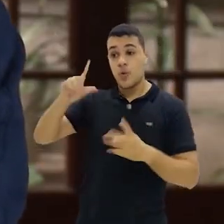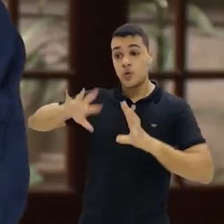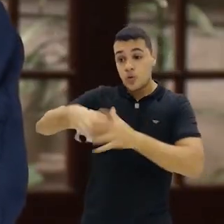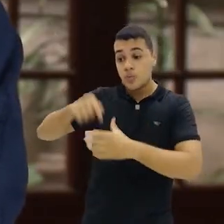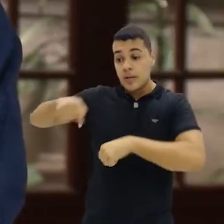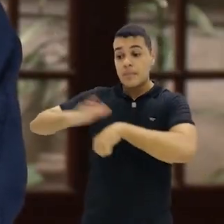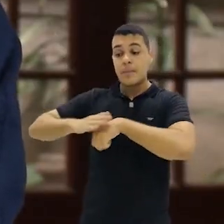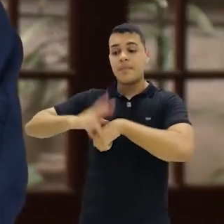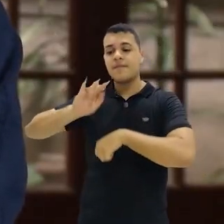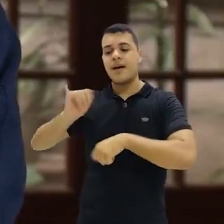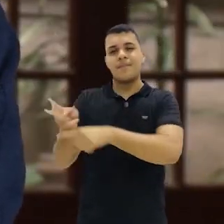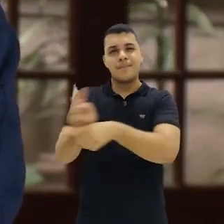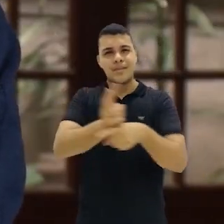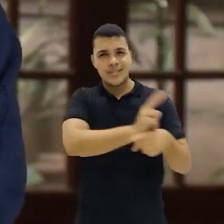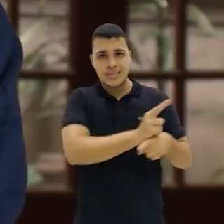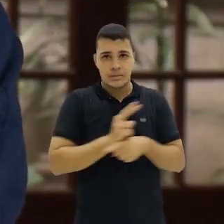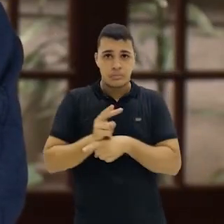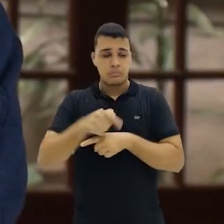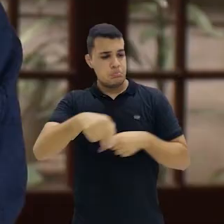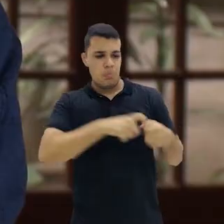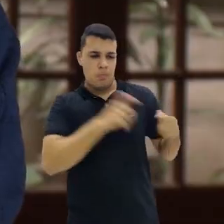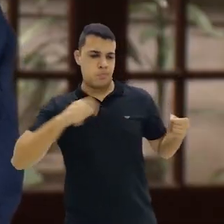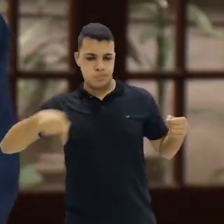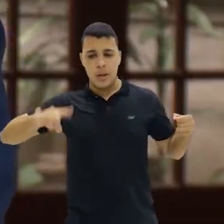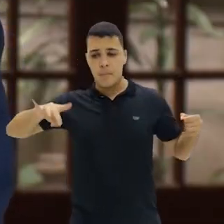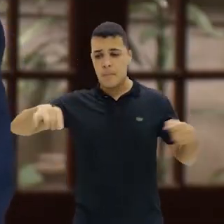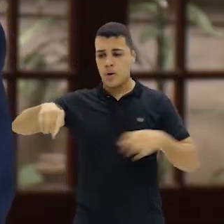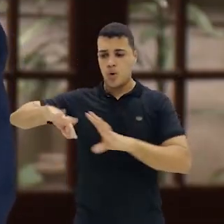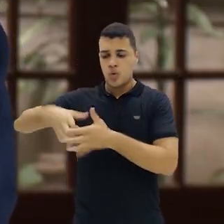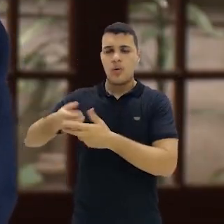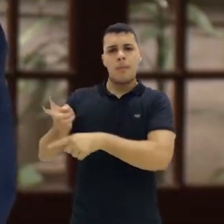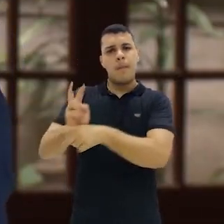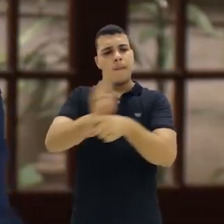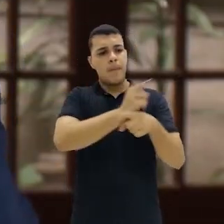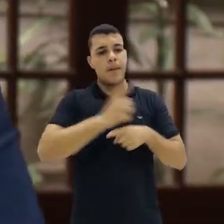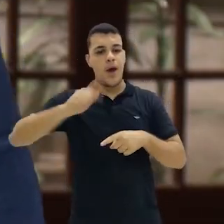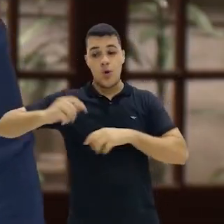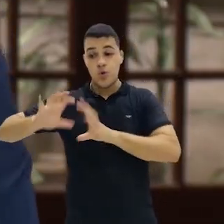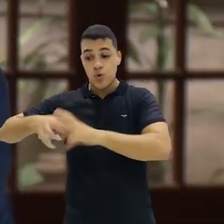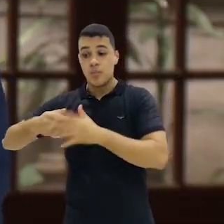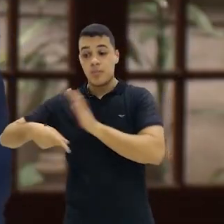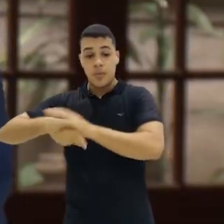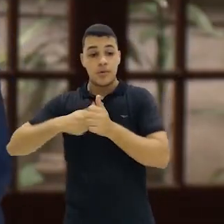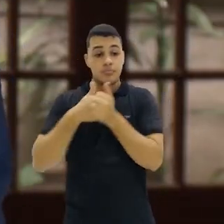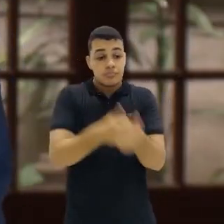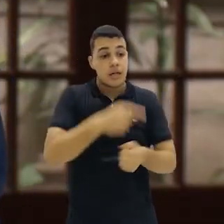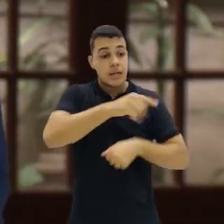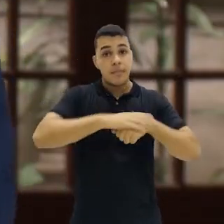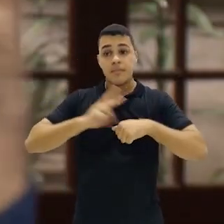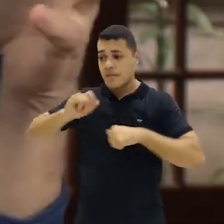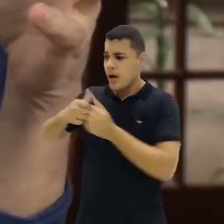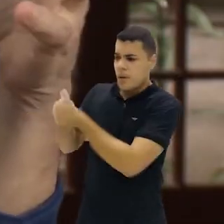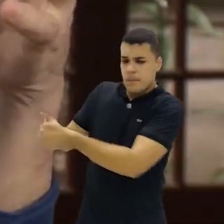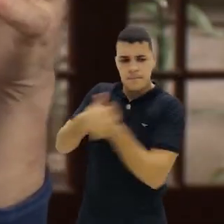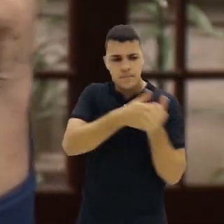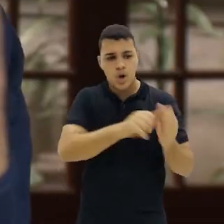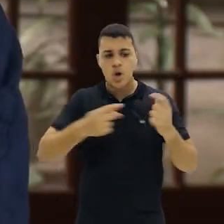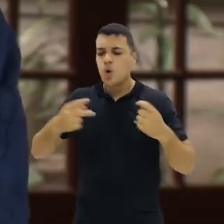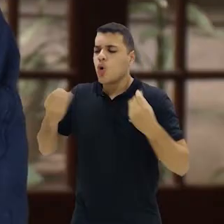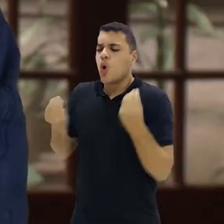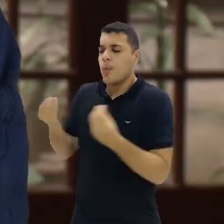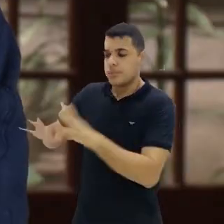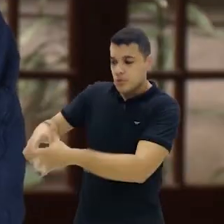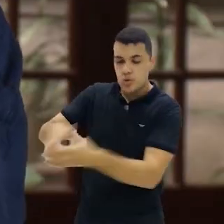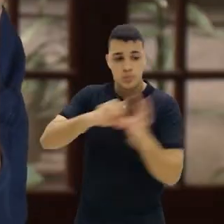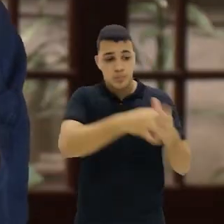grupo de acompanhamento que vai monitorar o progresso do estudo, que vai divulgar resultados e assim por diante. E tem um outro grupo que chama